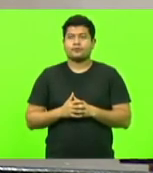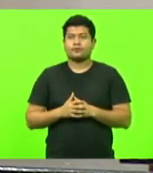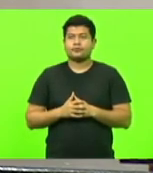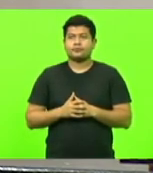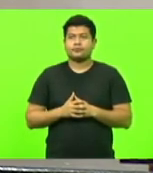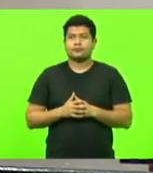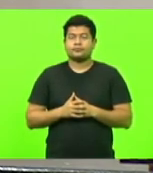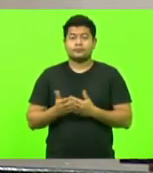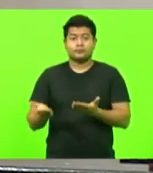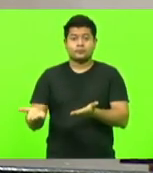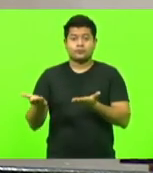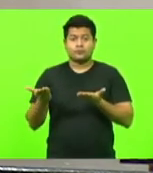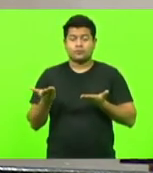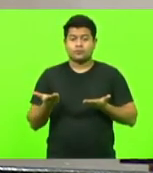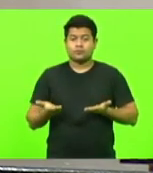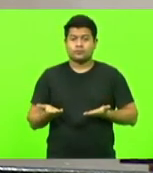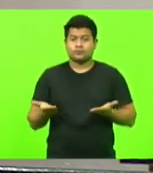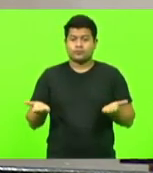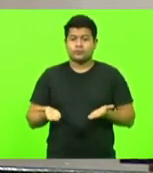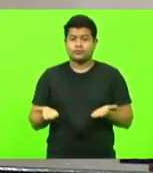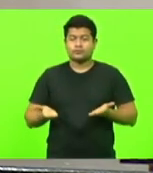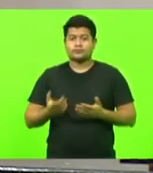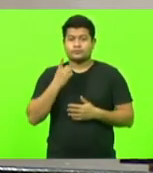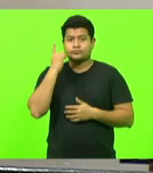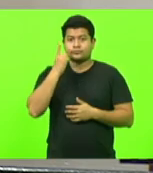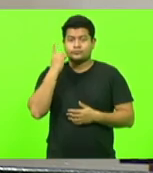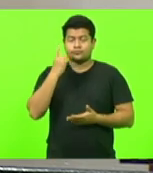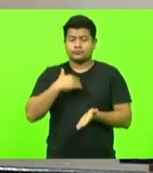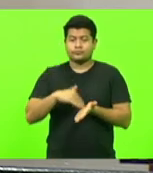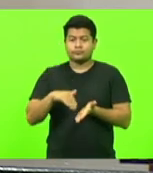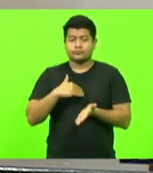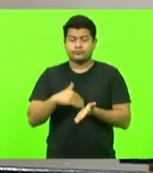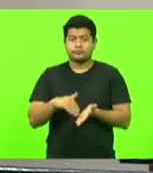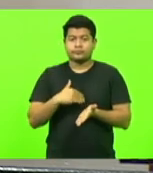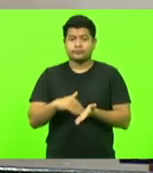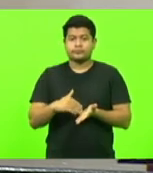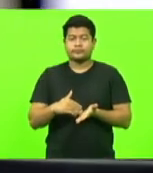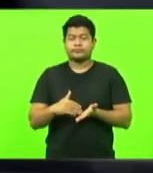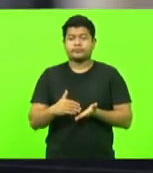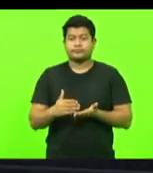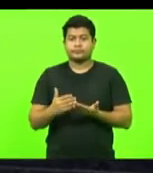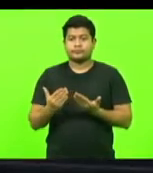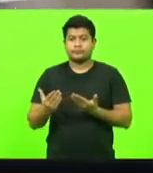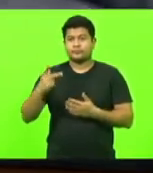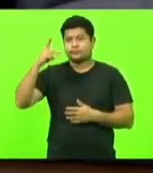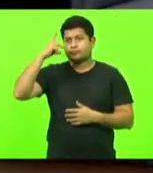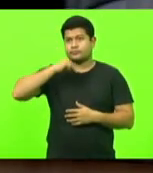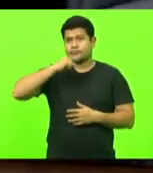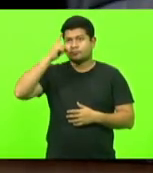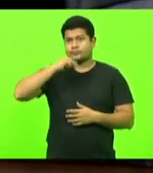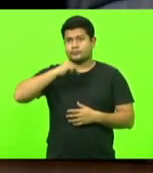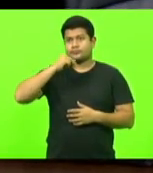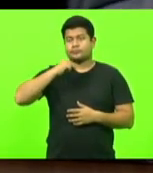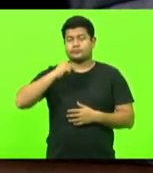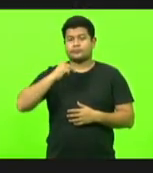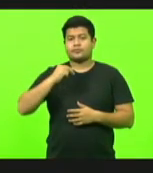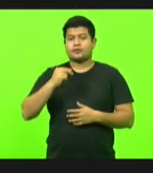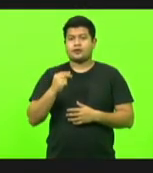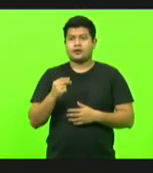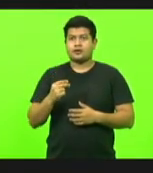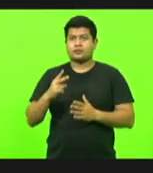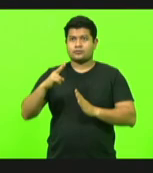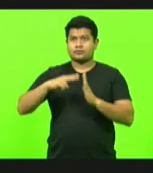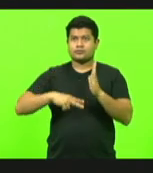Eu convido o senhor secretário, colega deputado Kennedy Nunes, para que proceda a